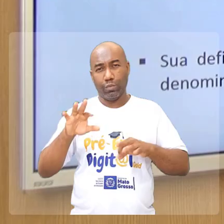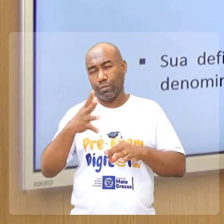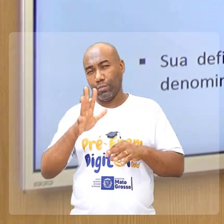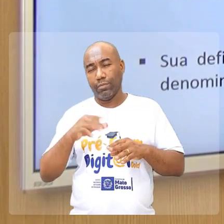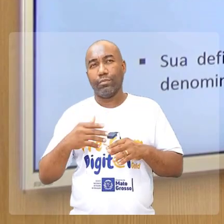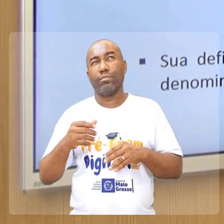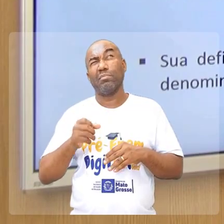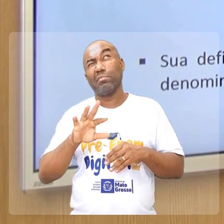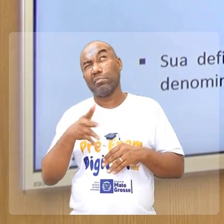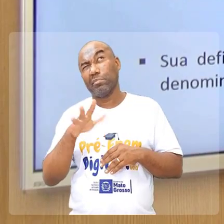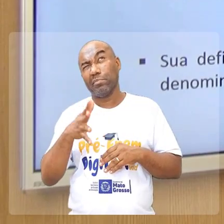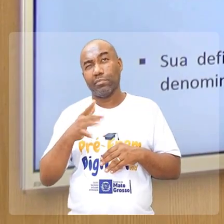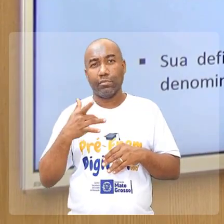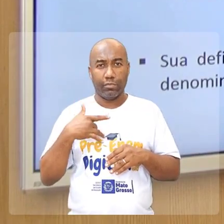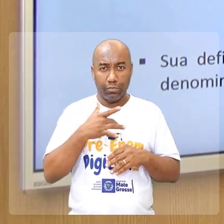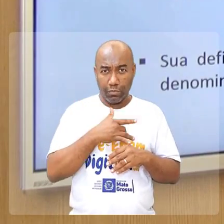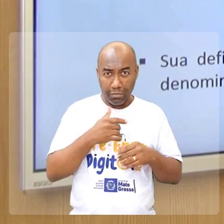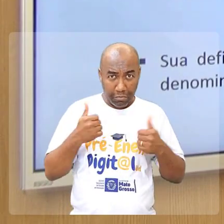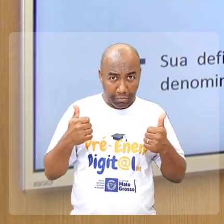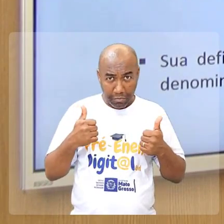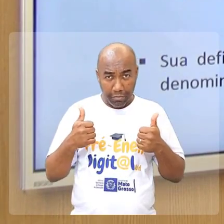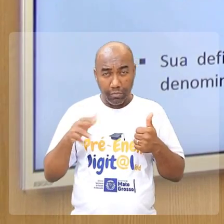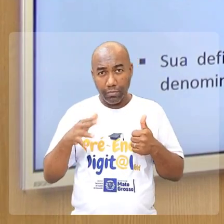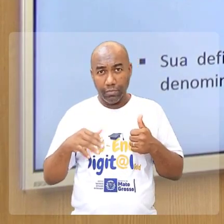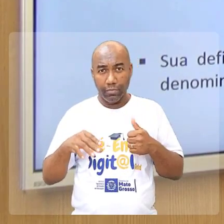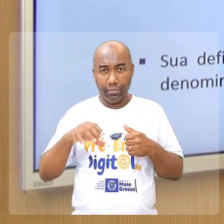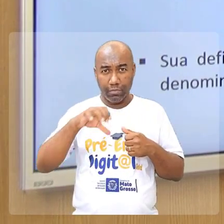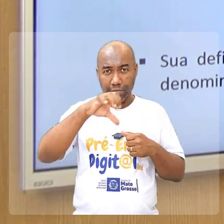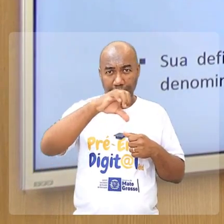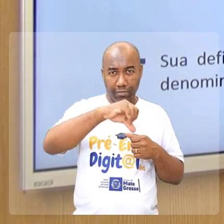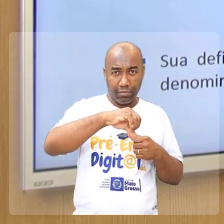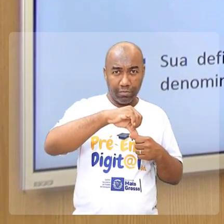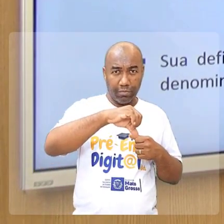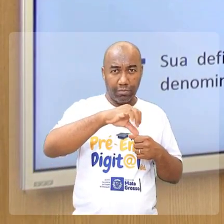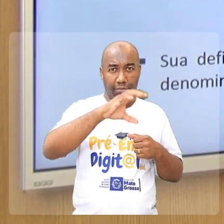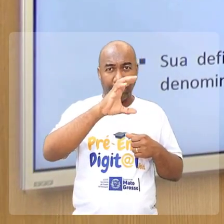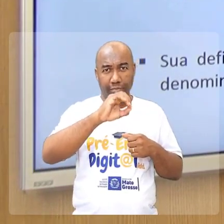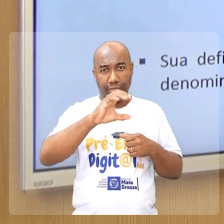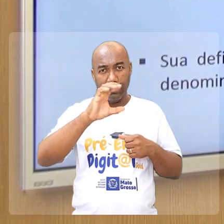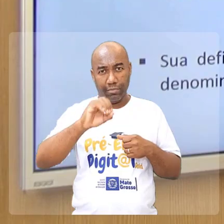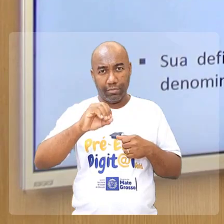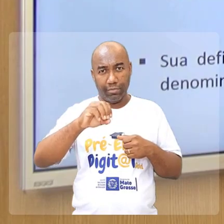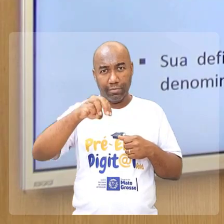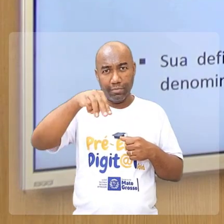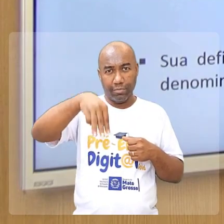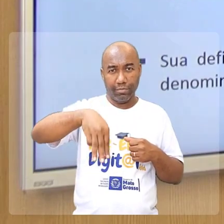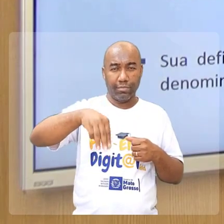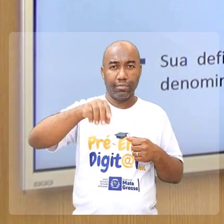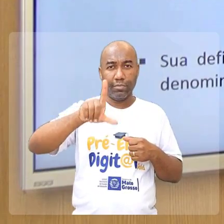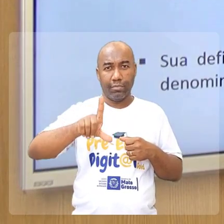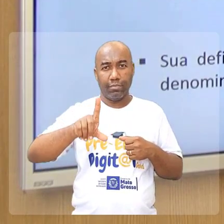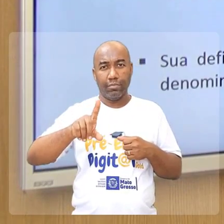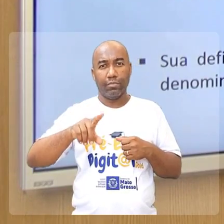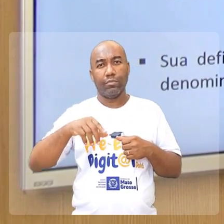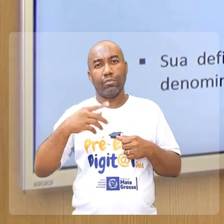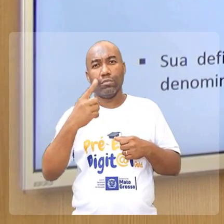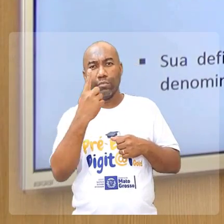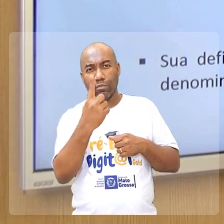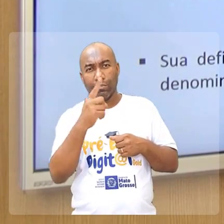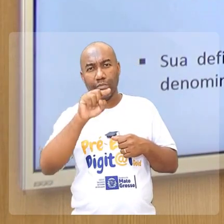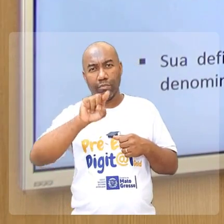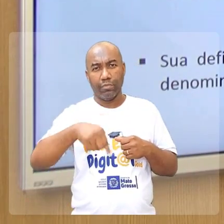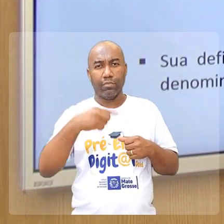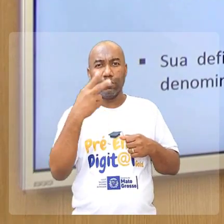produzimos aproximadamente de 900 ml a